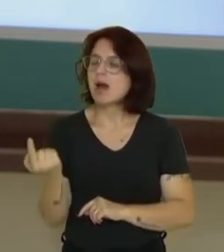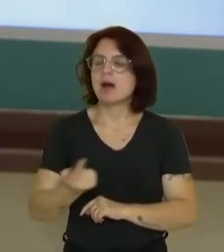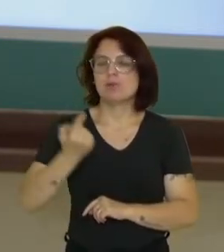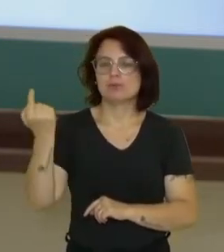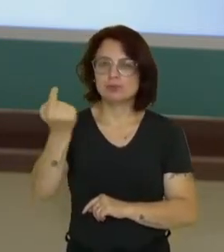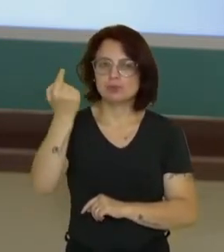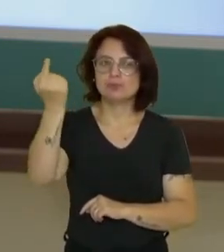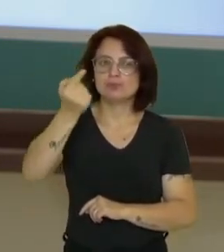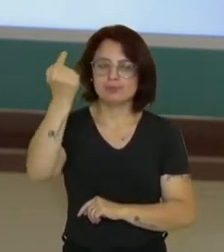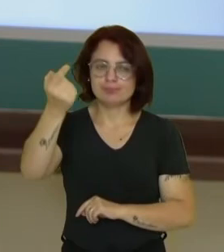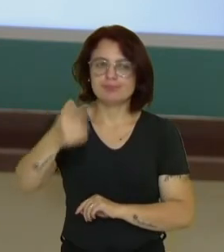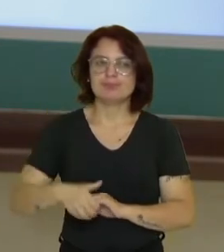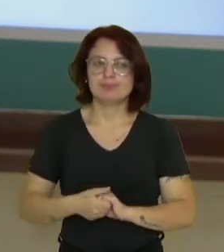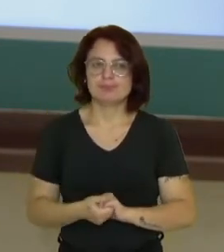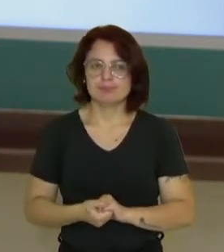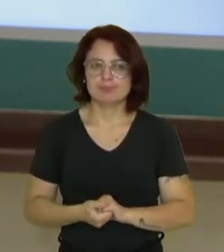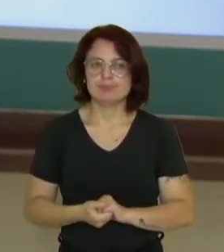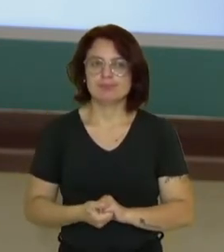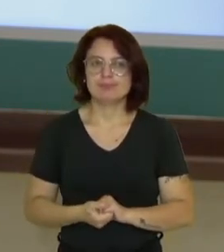de fusão e ebulição